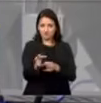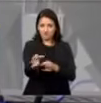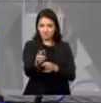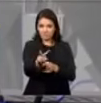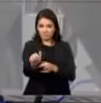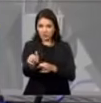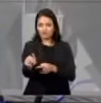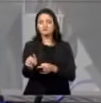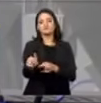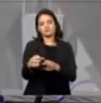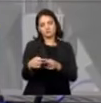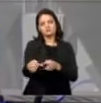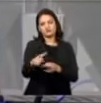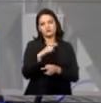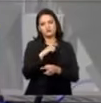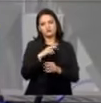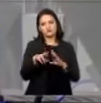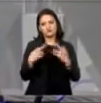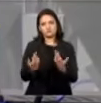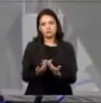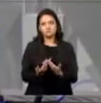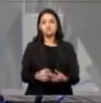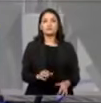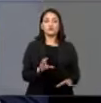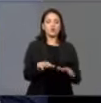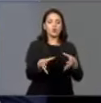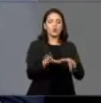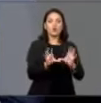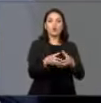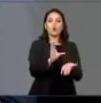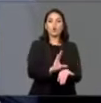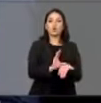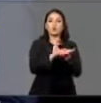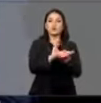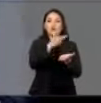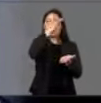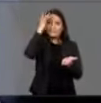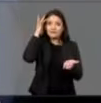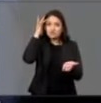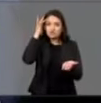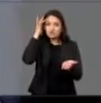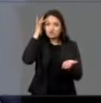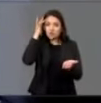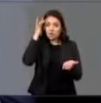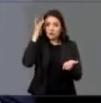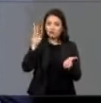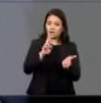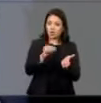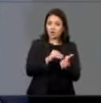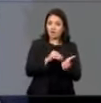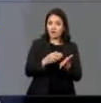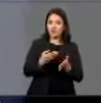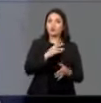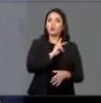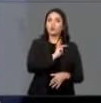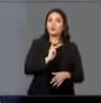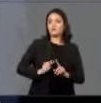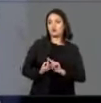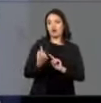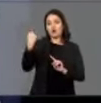O conselho é composto por conselheiros que foram nomeados no governo anterior. Então, não são conselheiros do governo Bolsonaro,